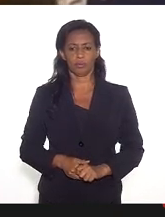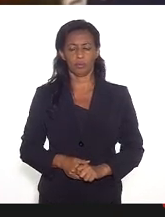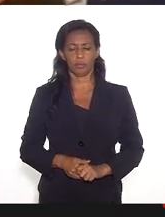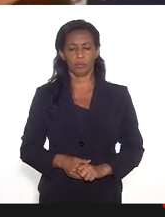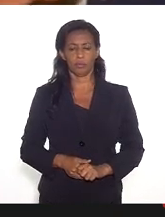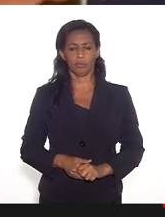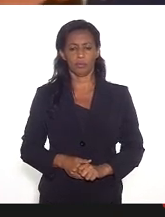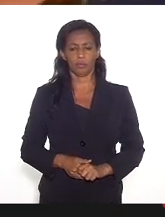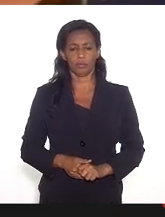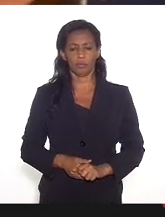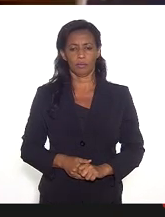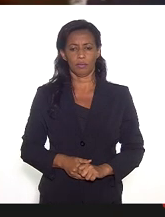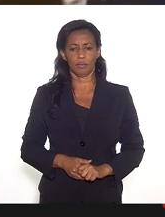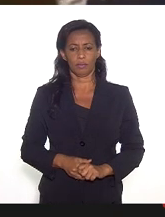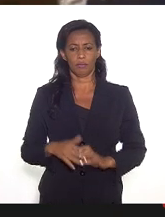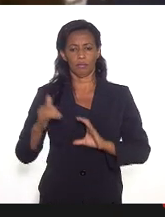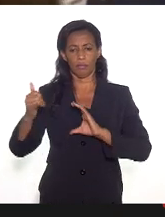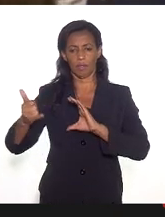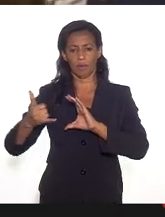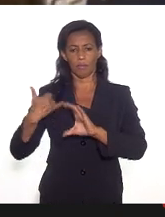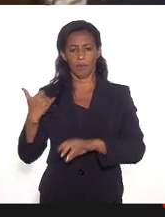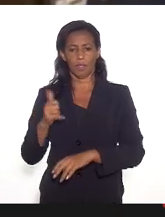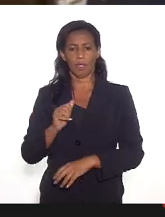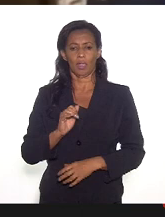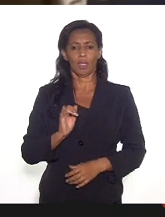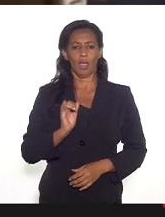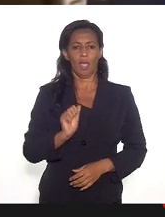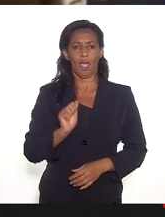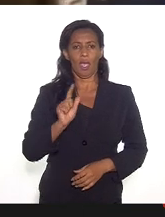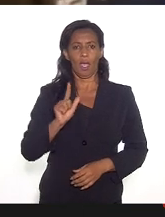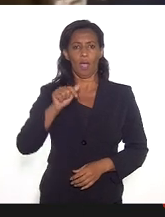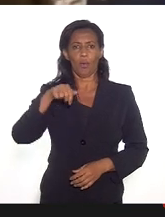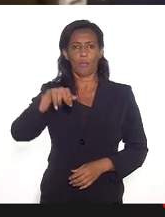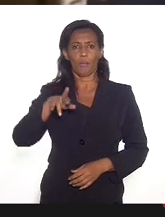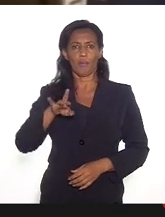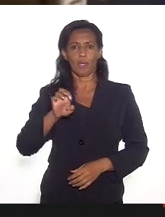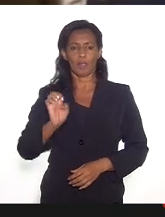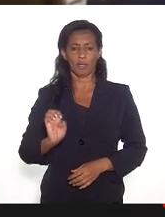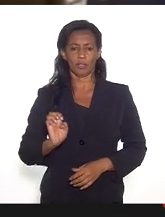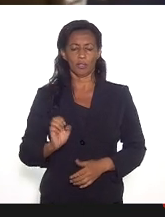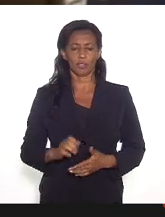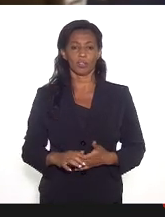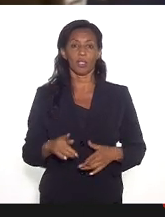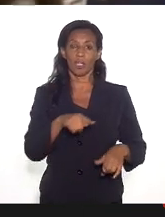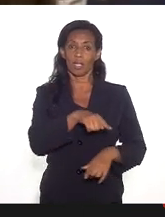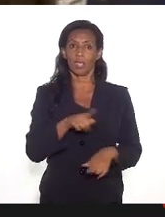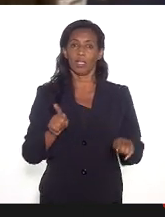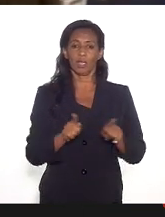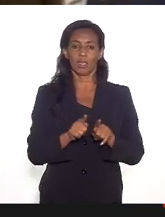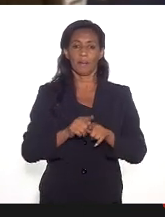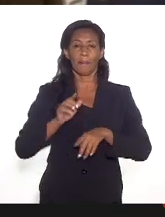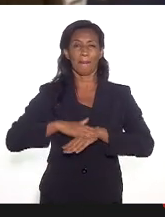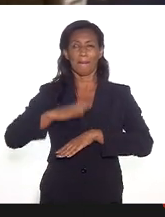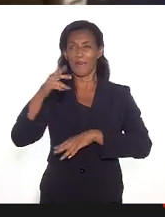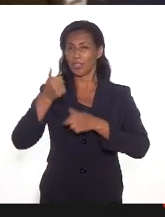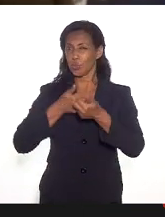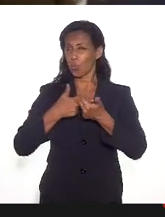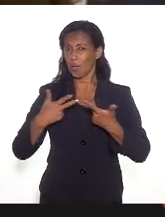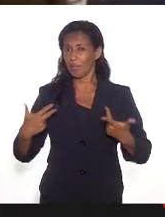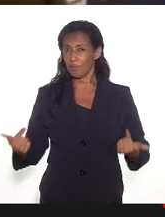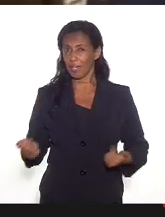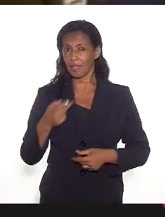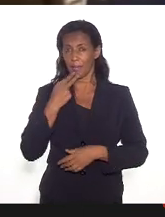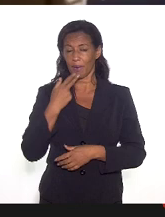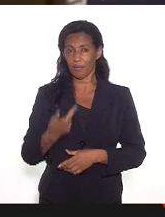aqui uma mensagem do almirante Wilkes, que já está na linha com a gente, e ele talvez seja a pessoa mais qualificada